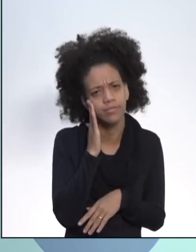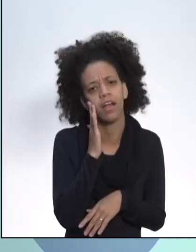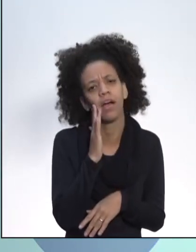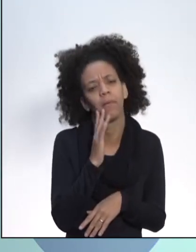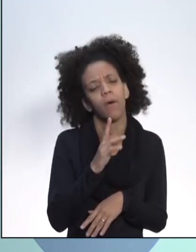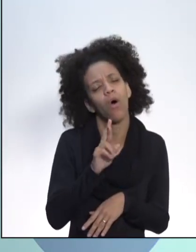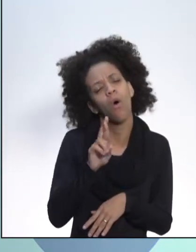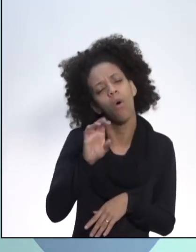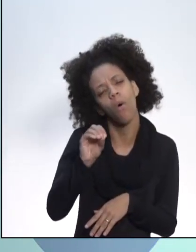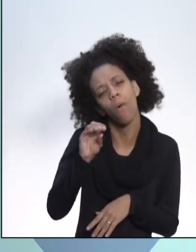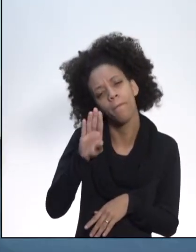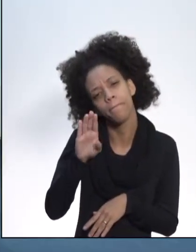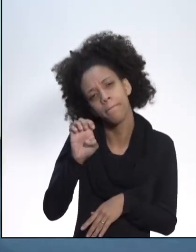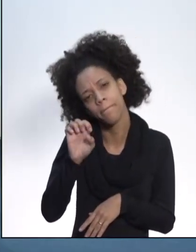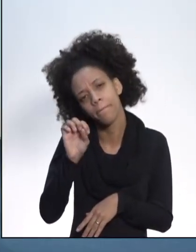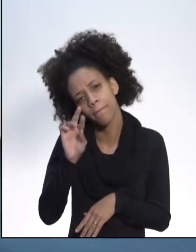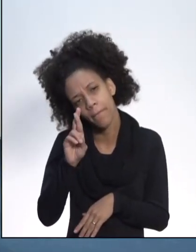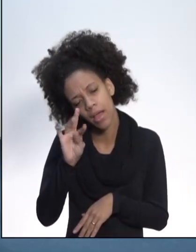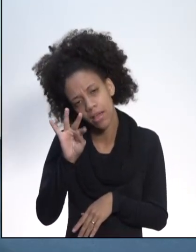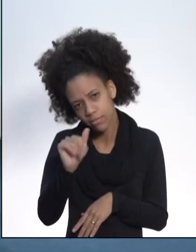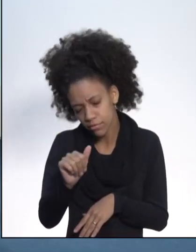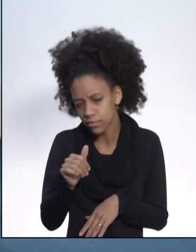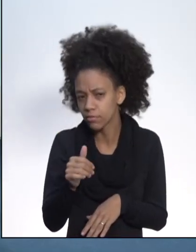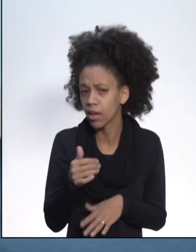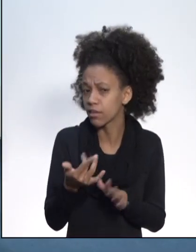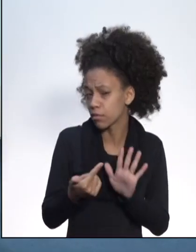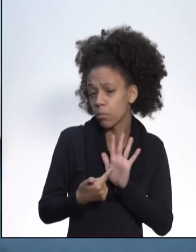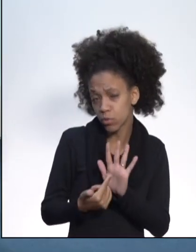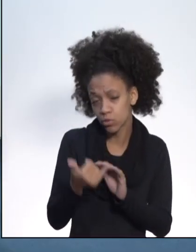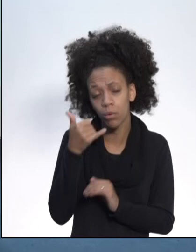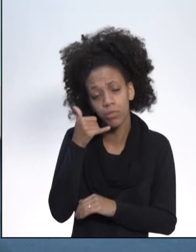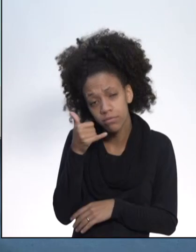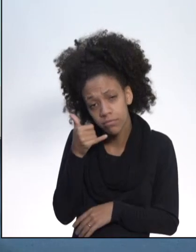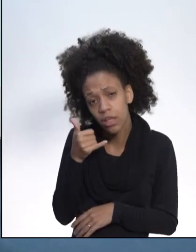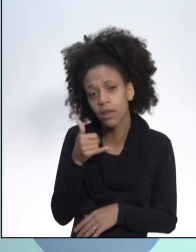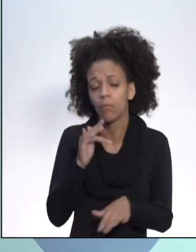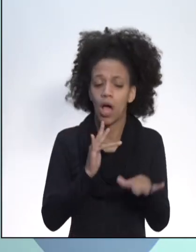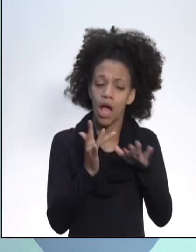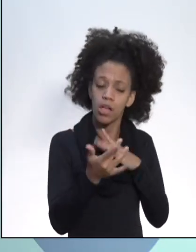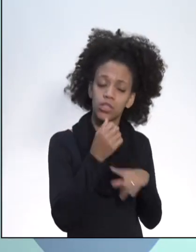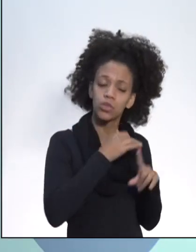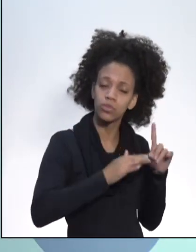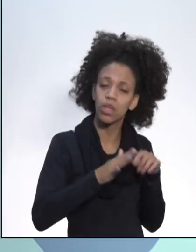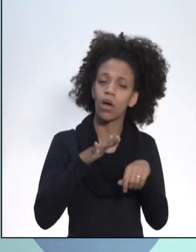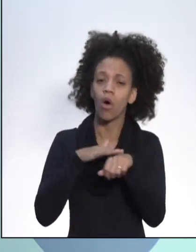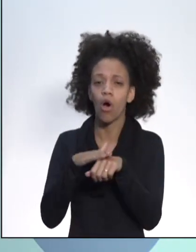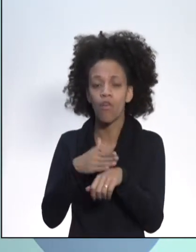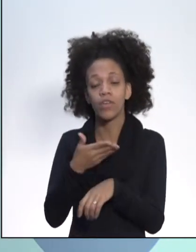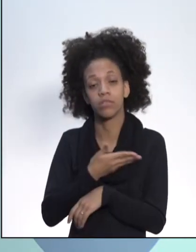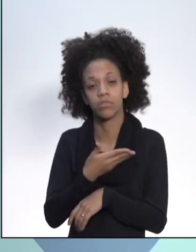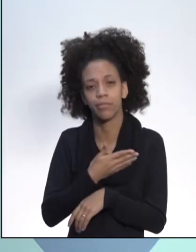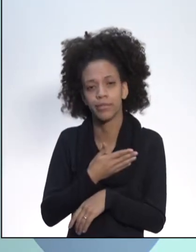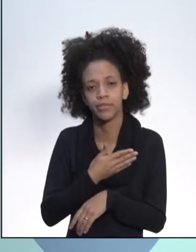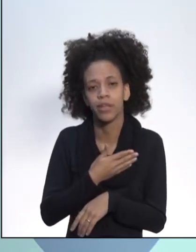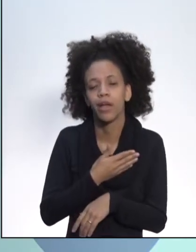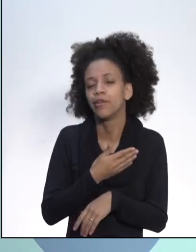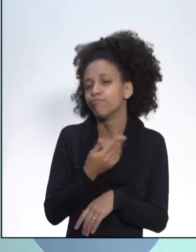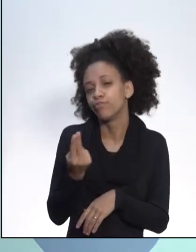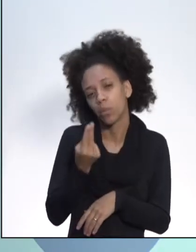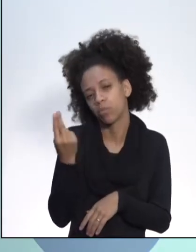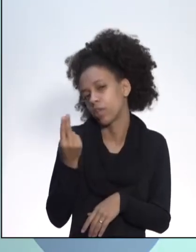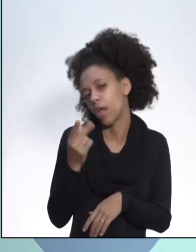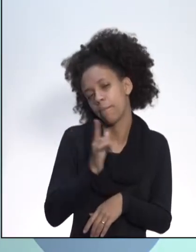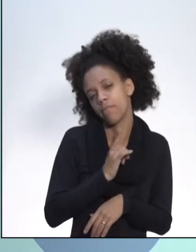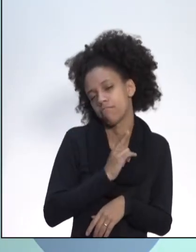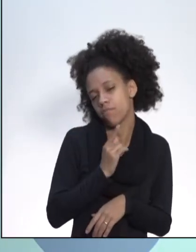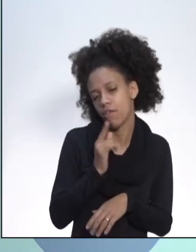um exemplo, que é a questão do celular, das redes sociais, da conversa com os amigos, isso tira o foco. E a gente sabe